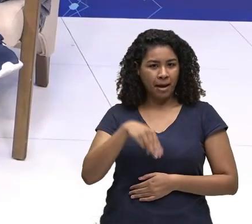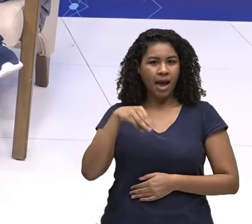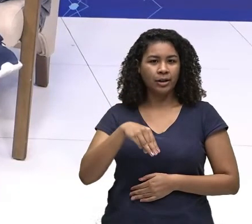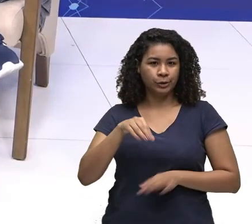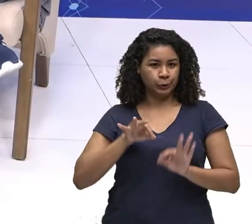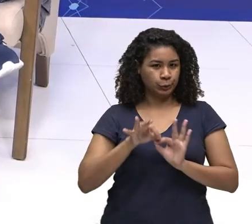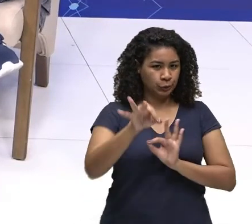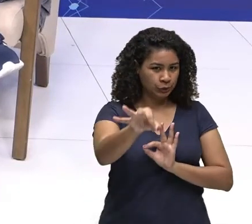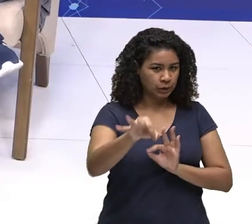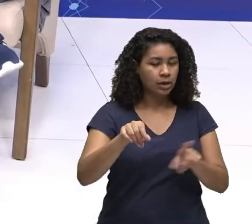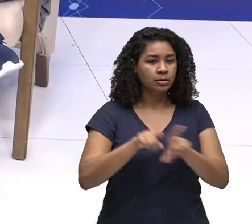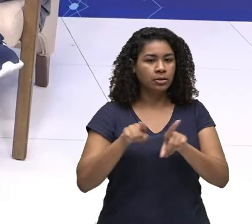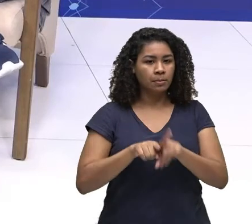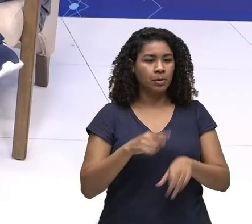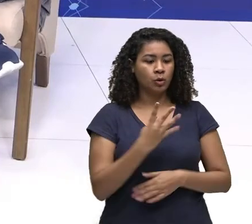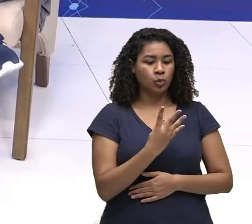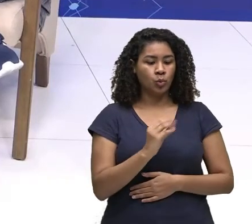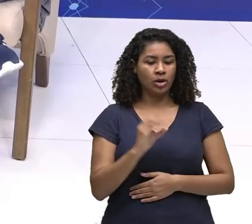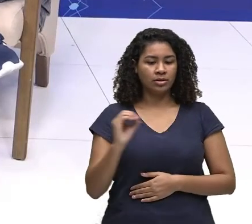400 metros rasos.